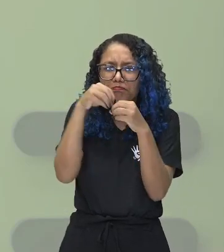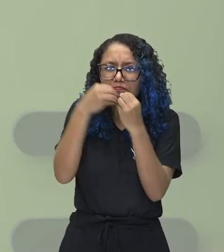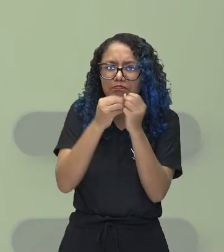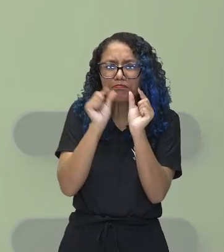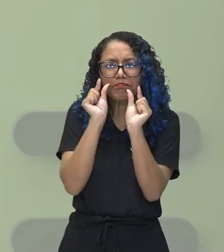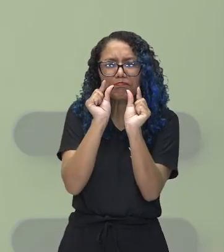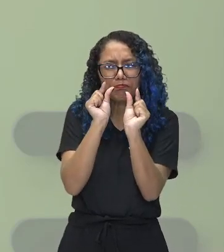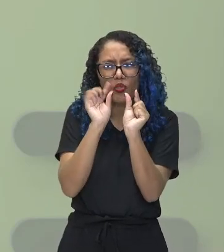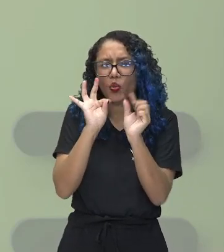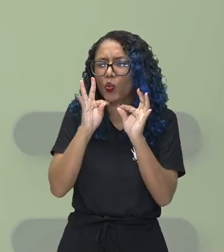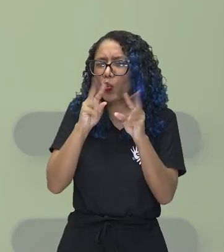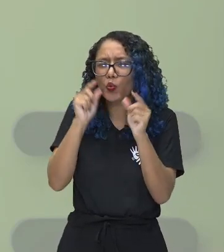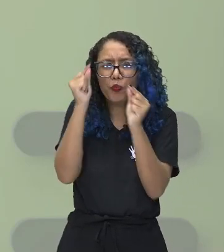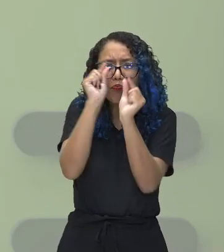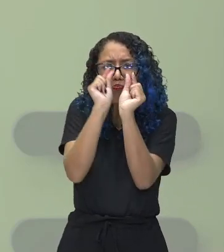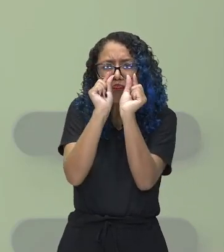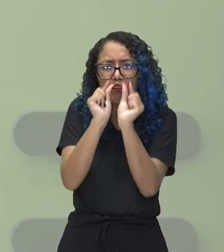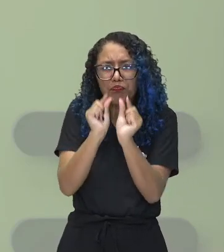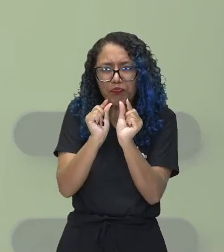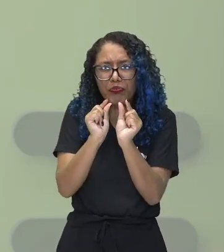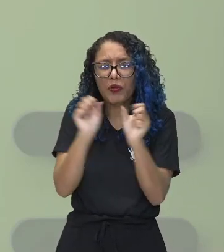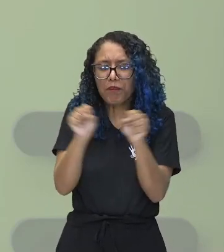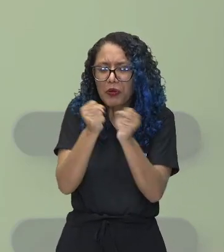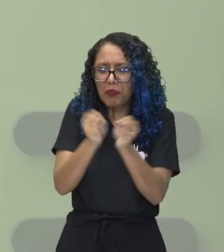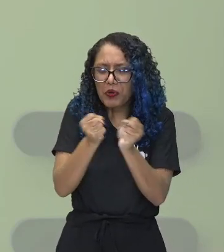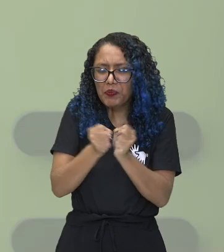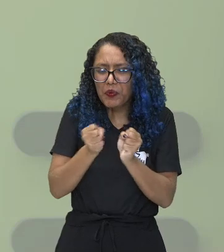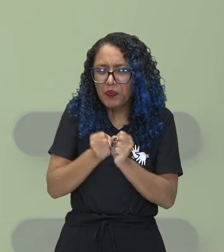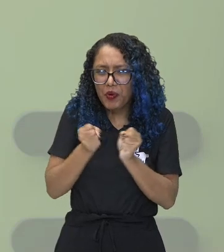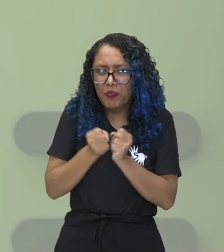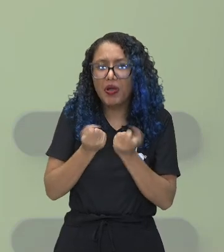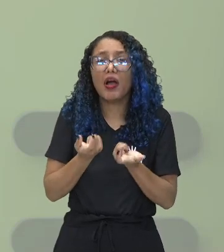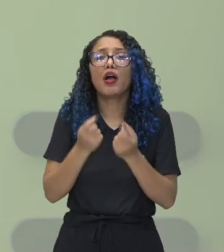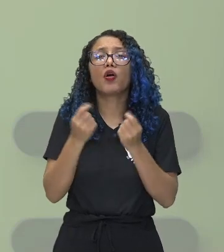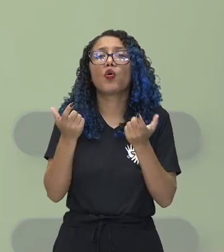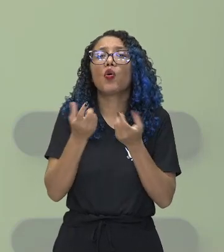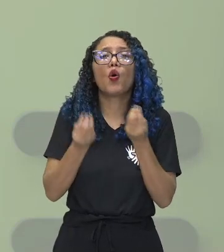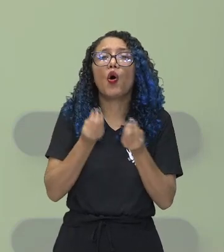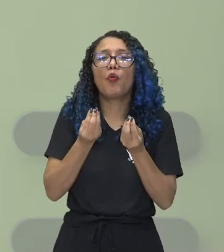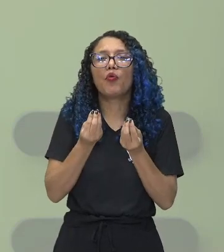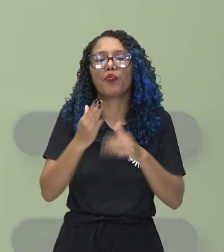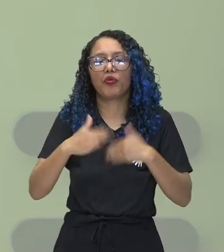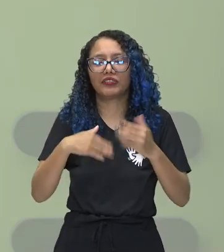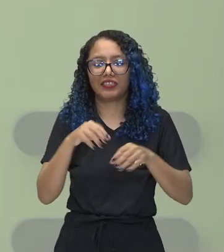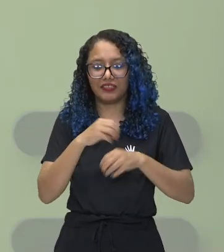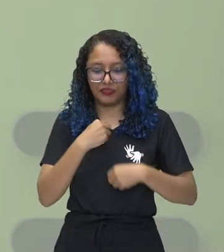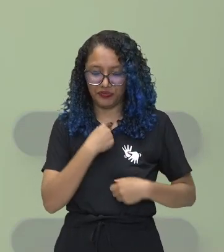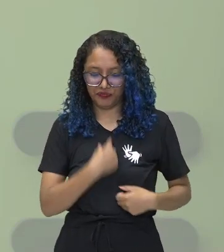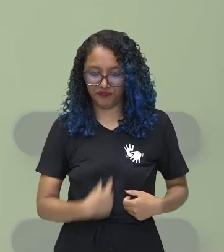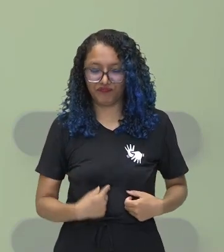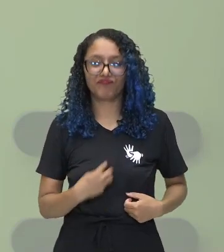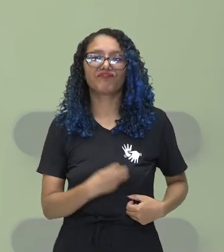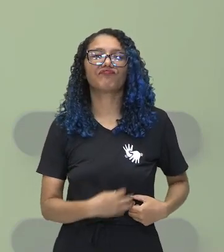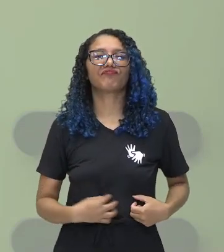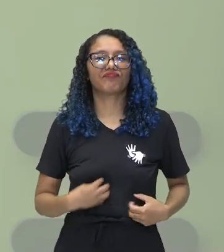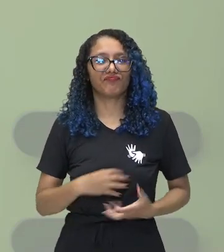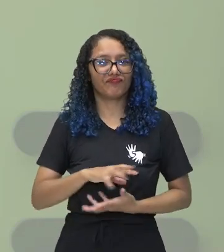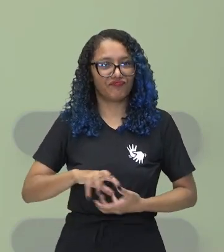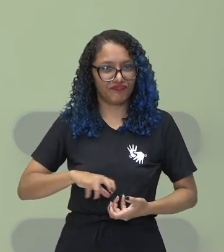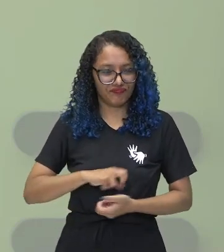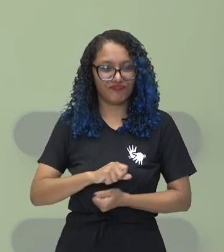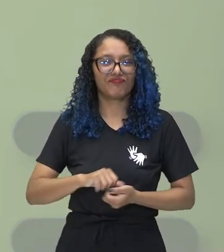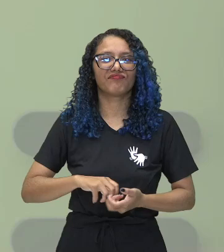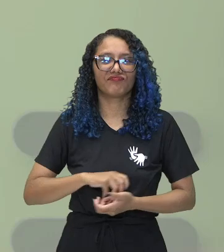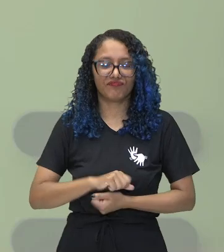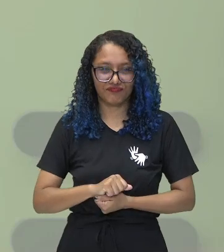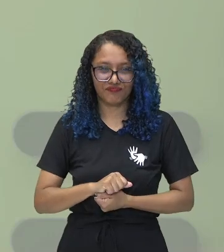moleculares pequenas, que serão quebradas durante o processo da digestão. Então, a célula, ela